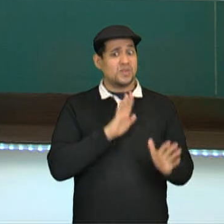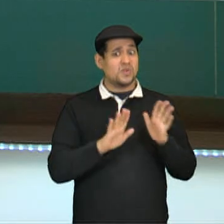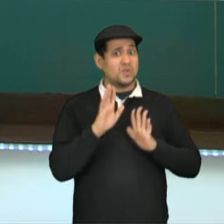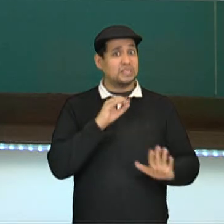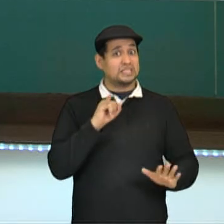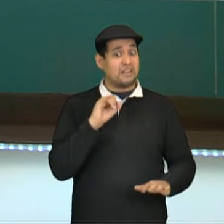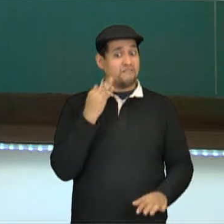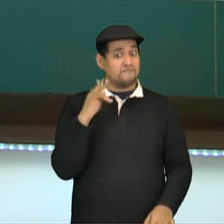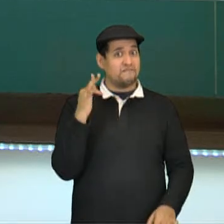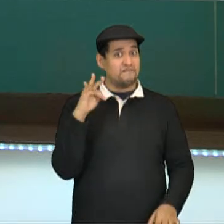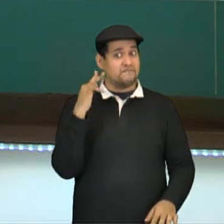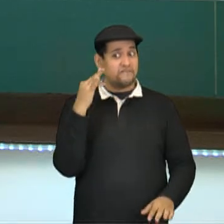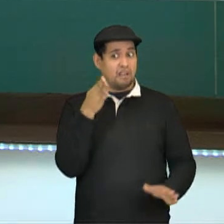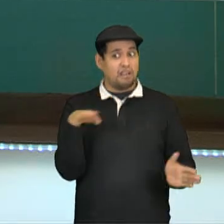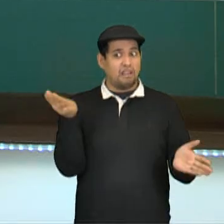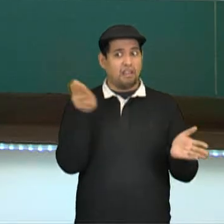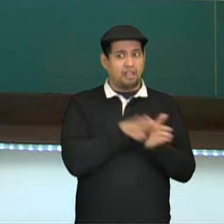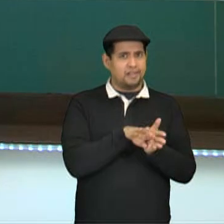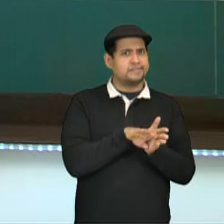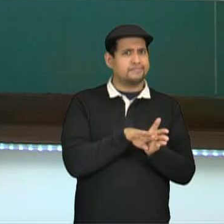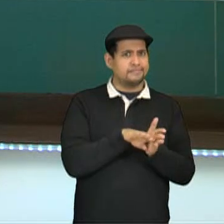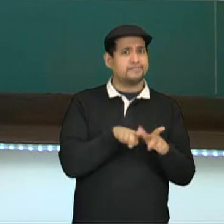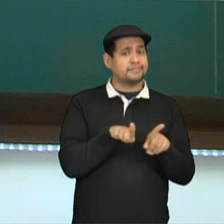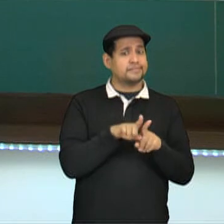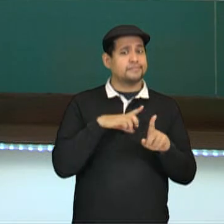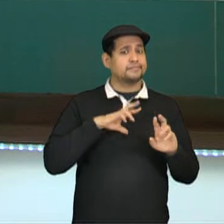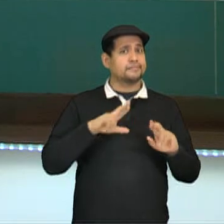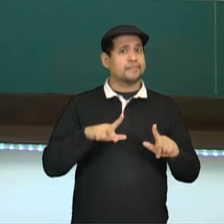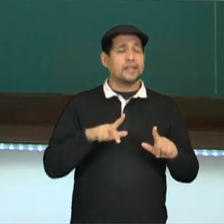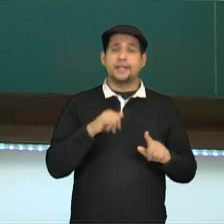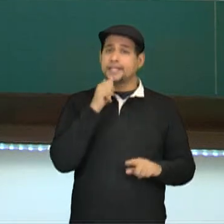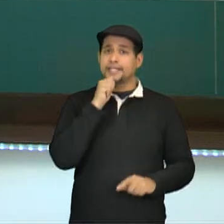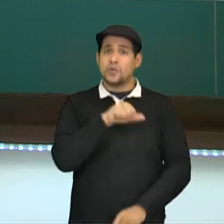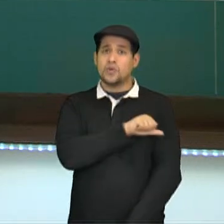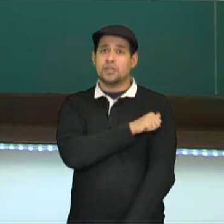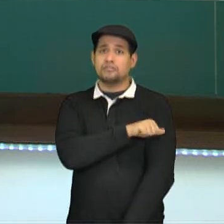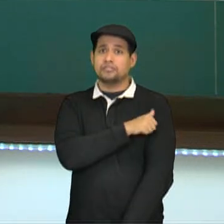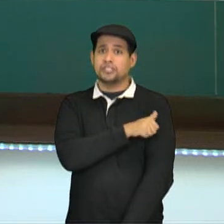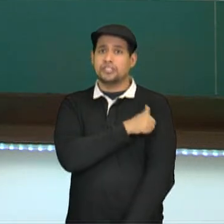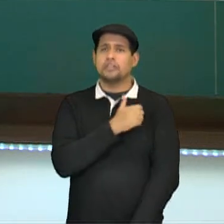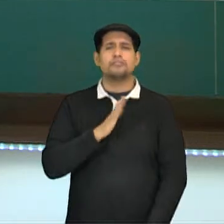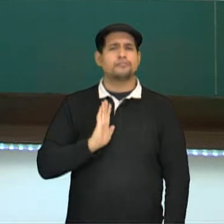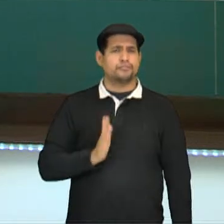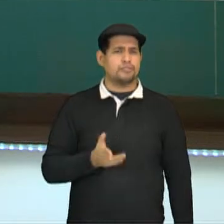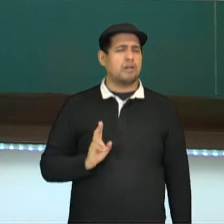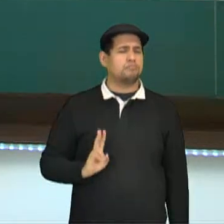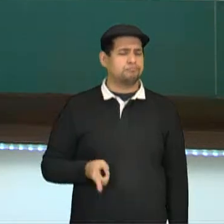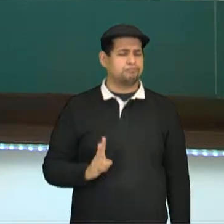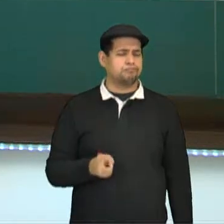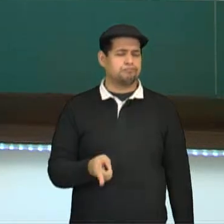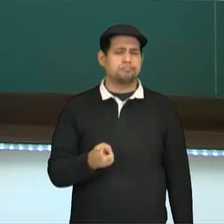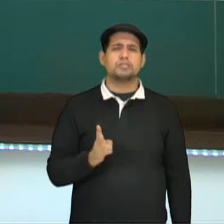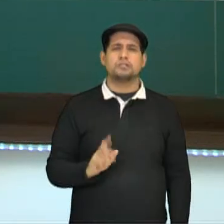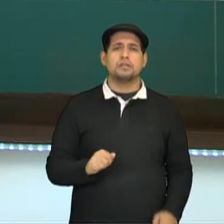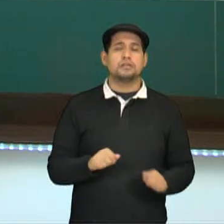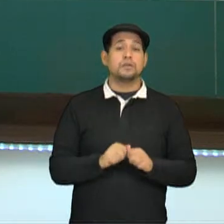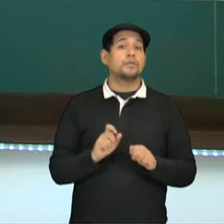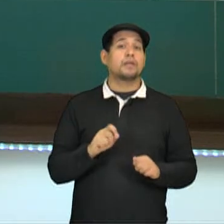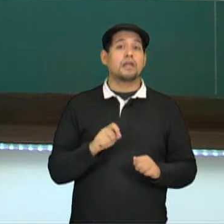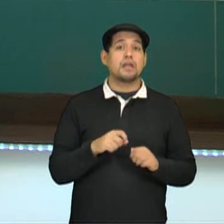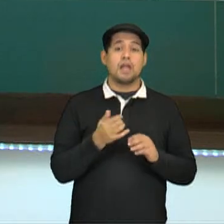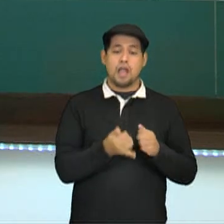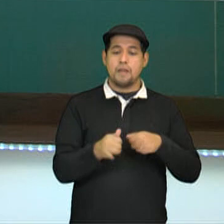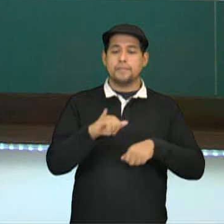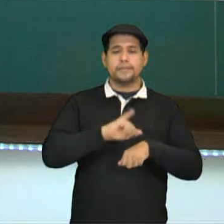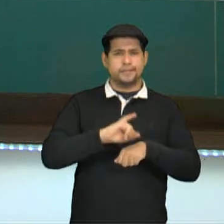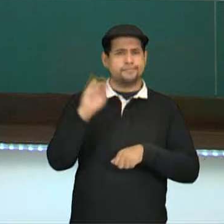ataque francês, e também existia uma outra coisa: o Rio de Janeiro já fazia um bom tempo era estabelecida como a